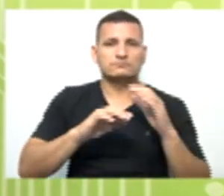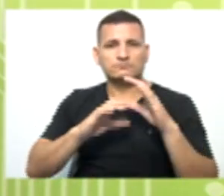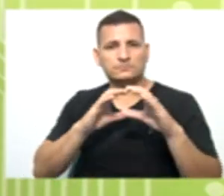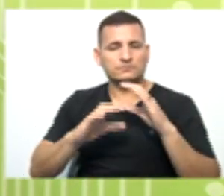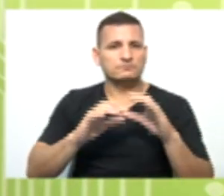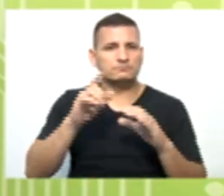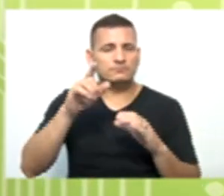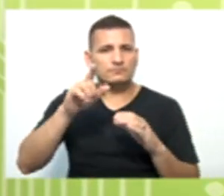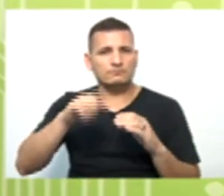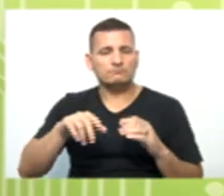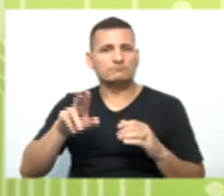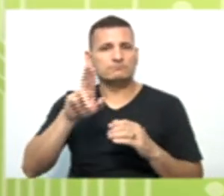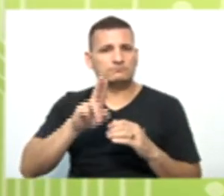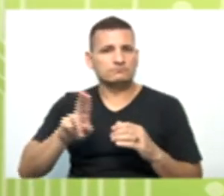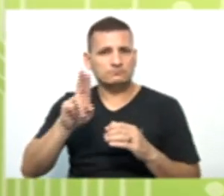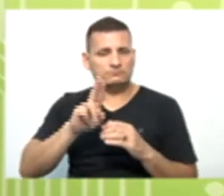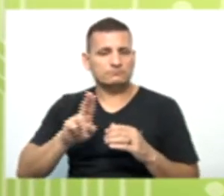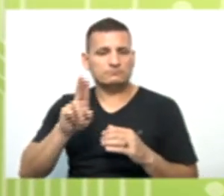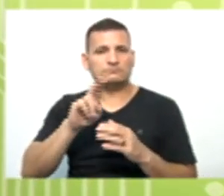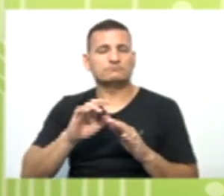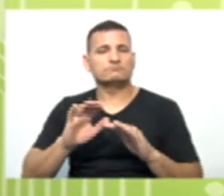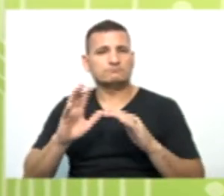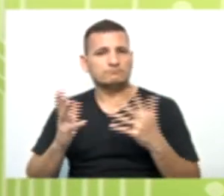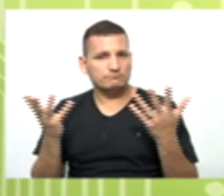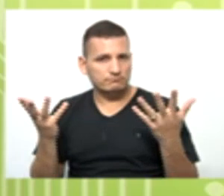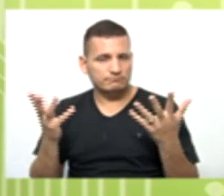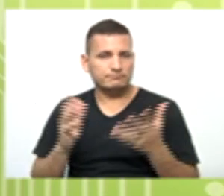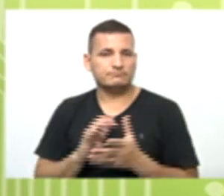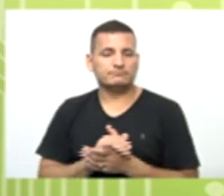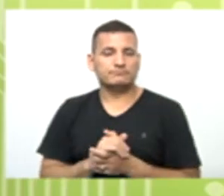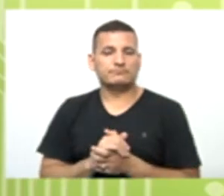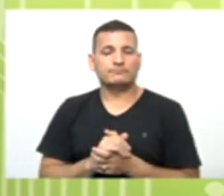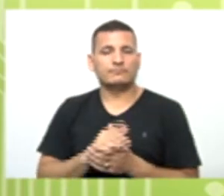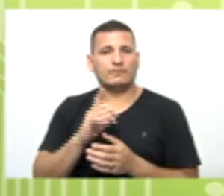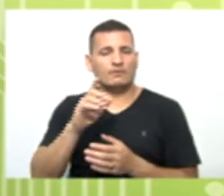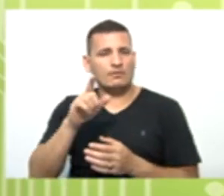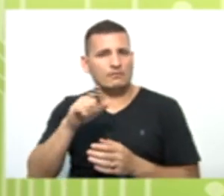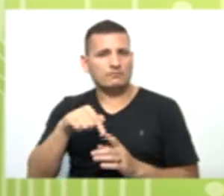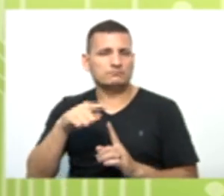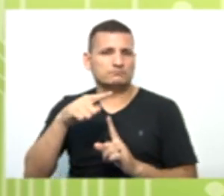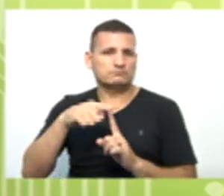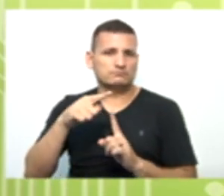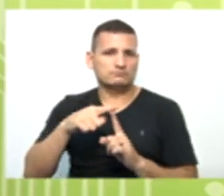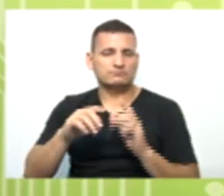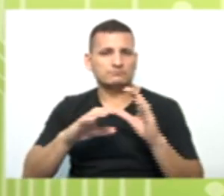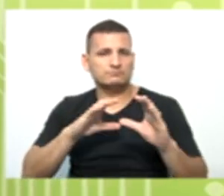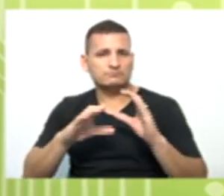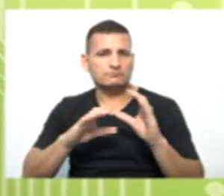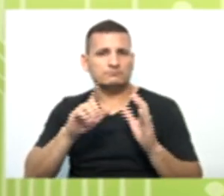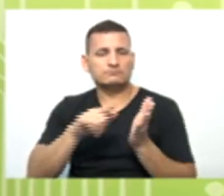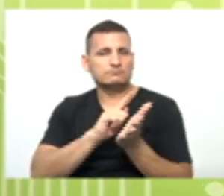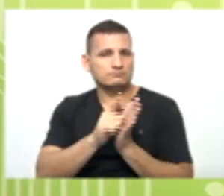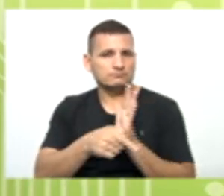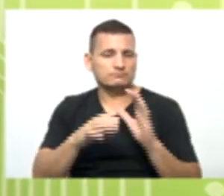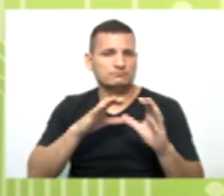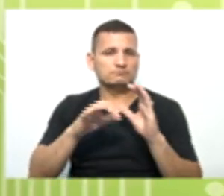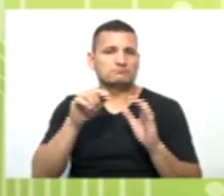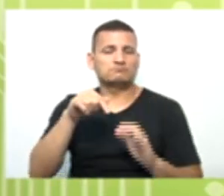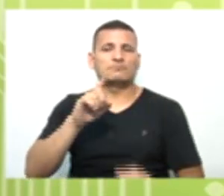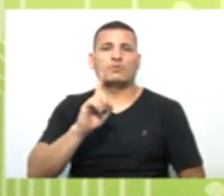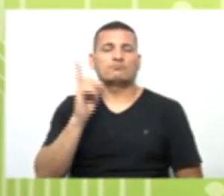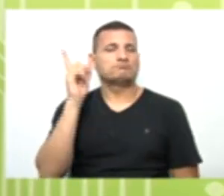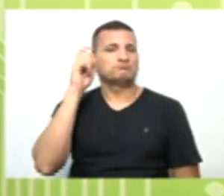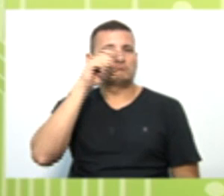muito utilizado, né, em eventos. E é um tipo, né, é um gênero de comunicação que não é difícil